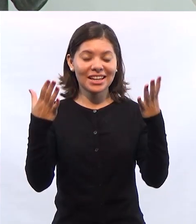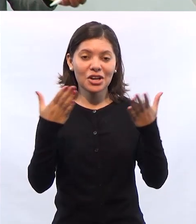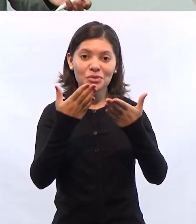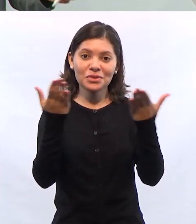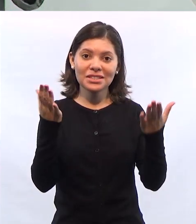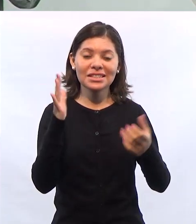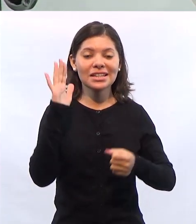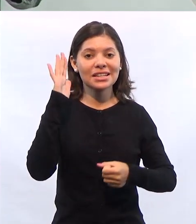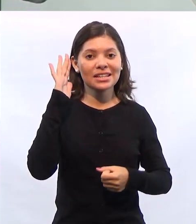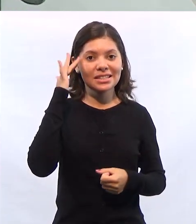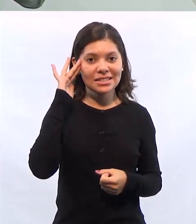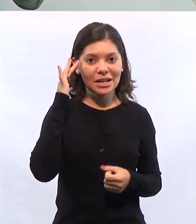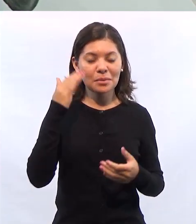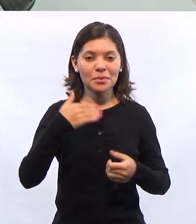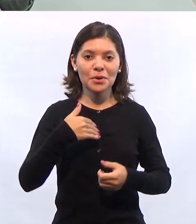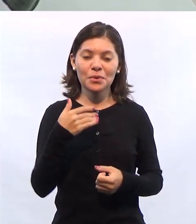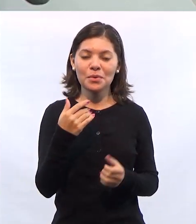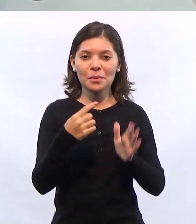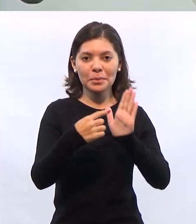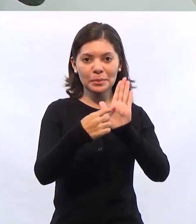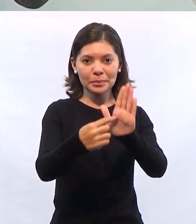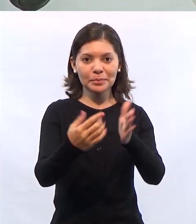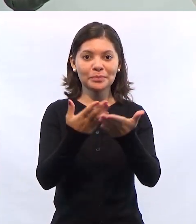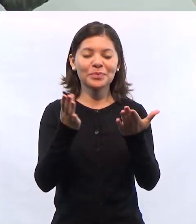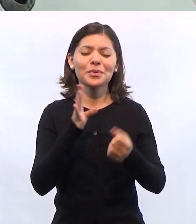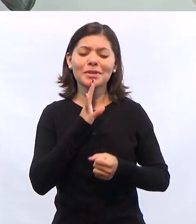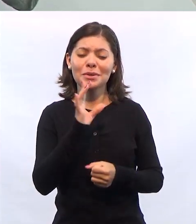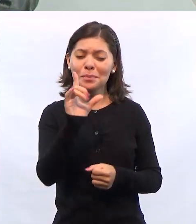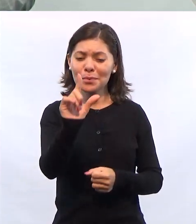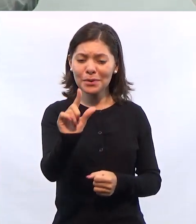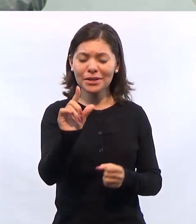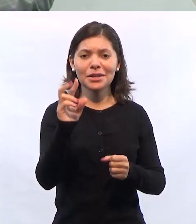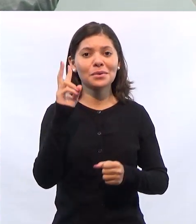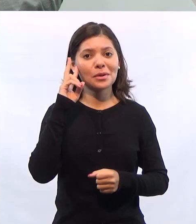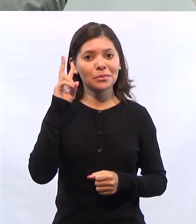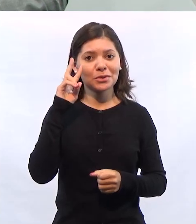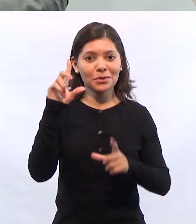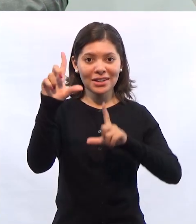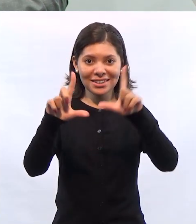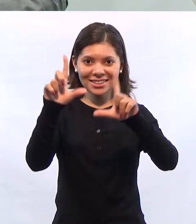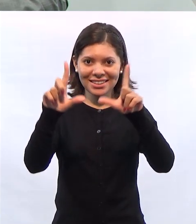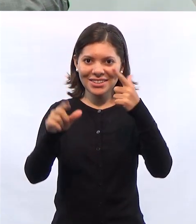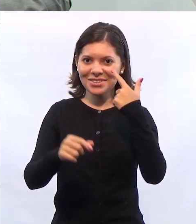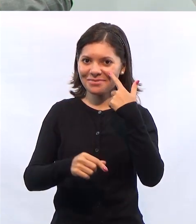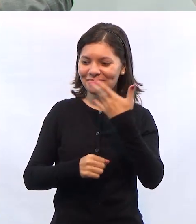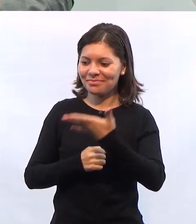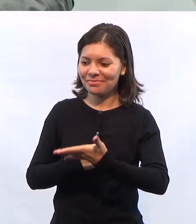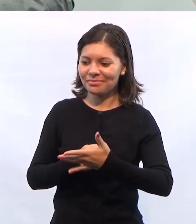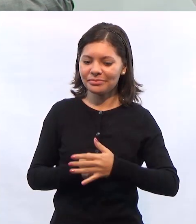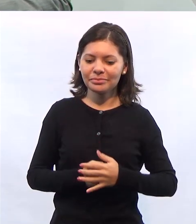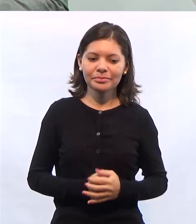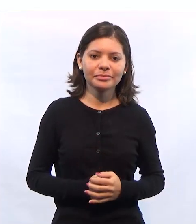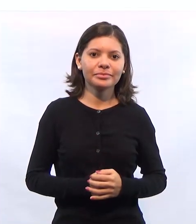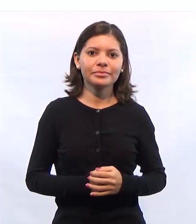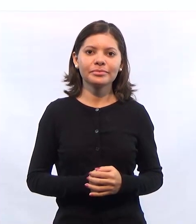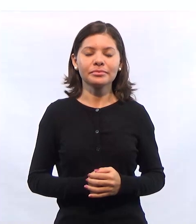sabe eu vou me apresentar agora para você me conhecer um pouquinho da minha história eu vou colocar aqui na tela para você entender melhor